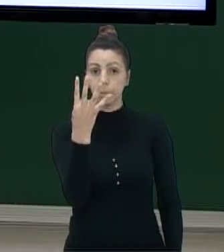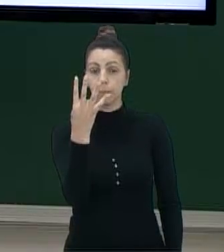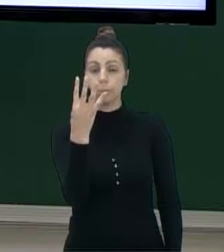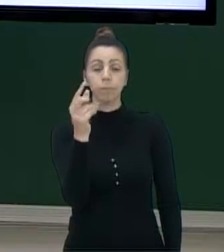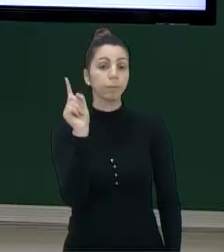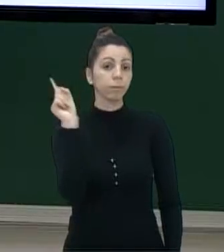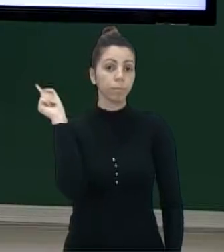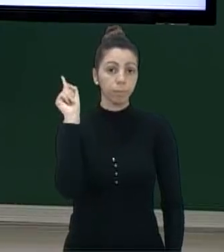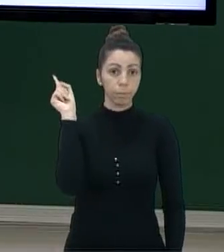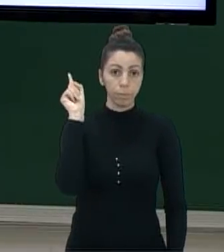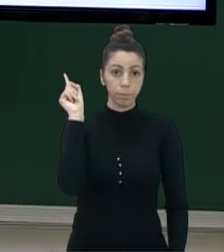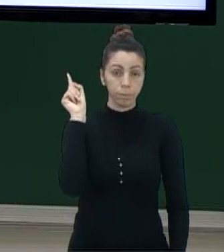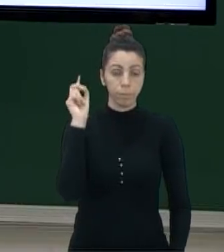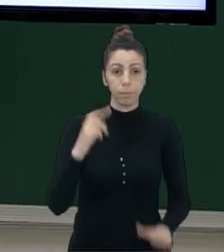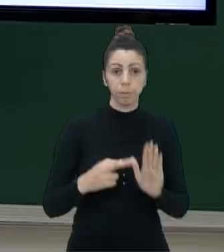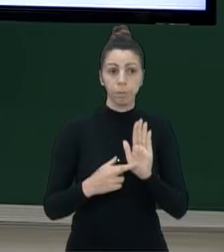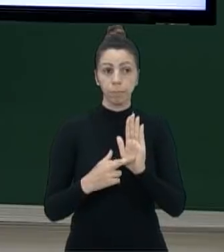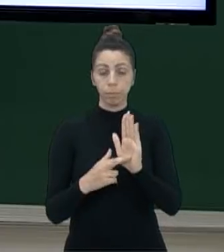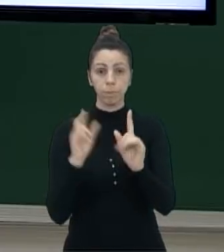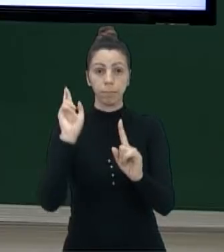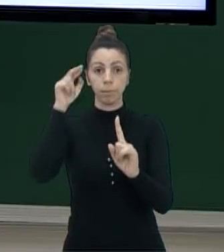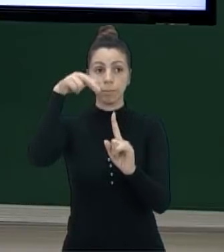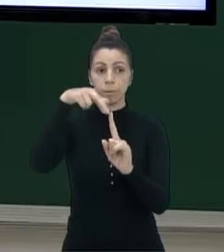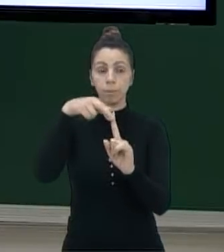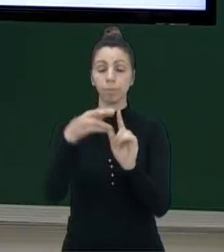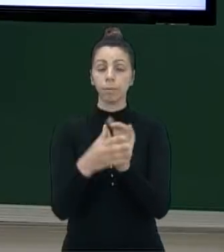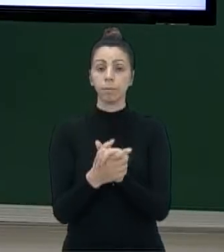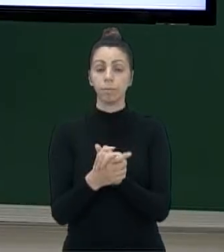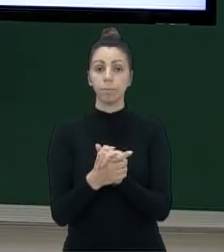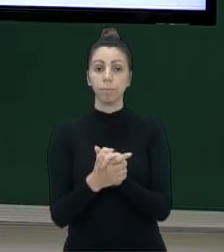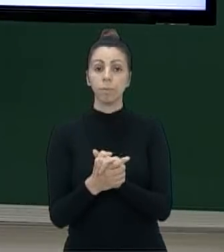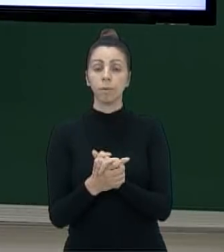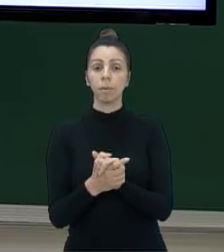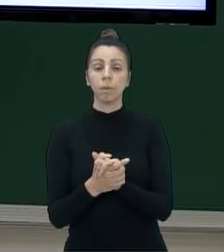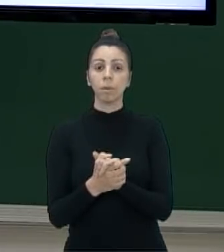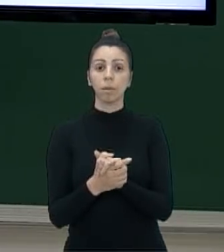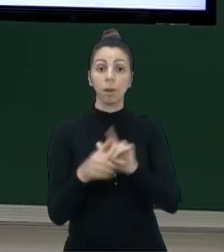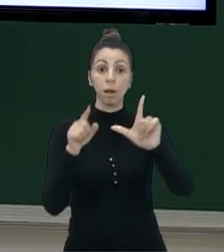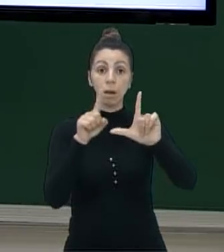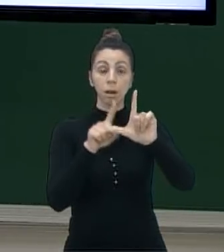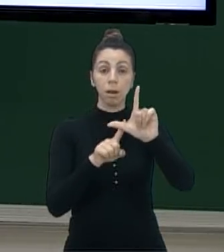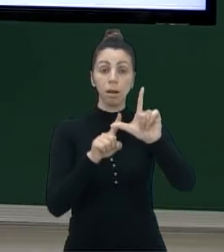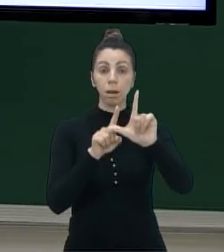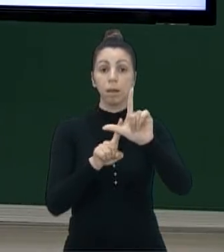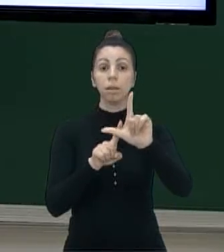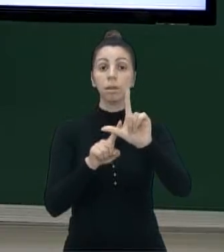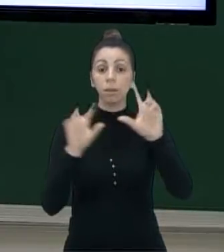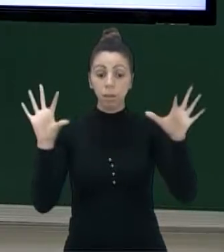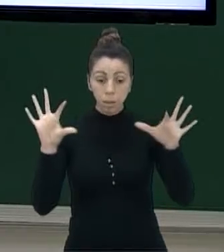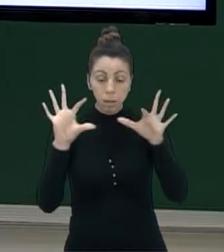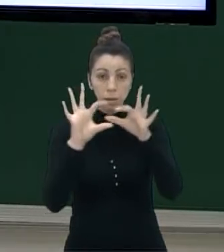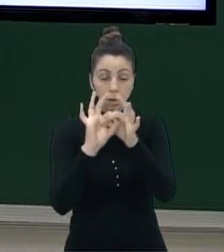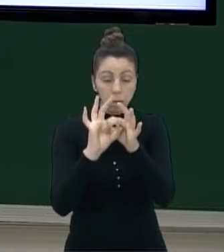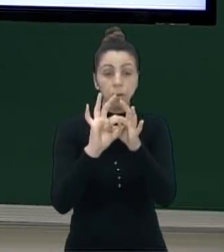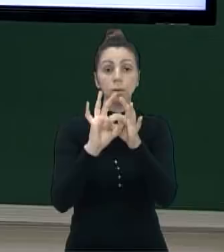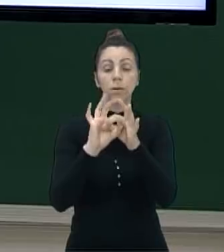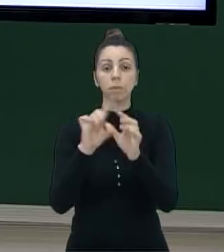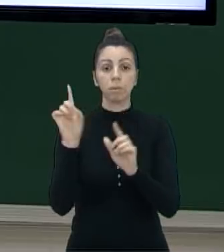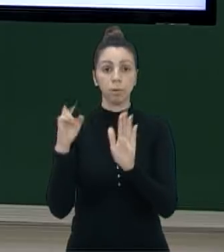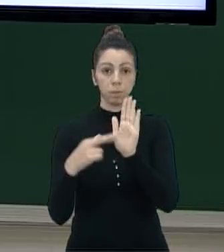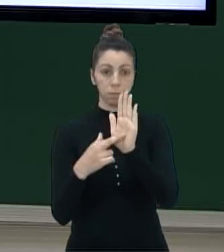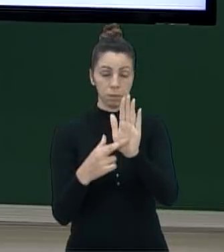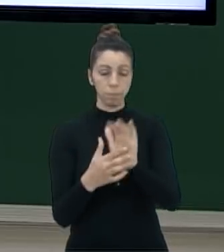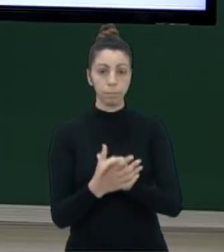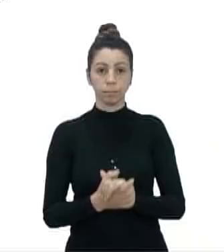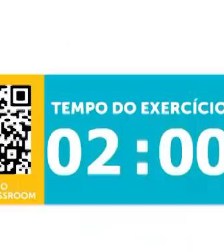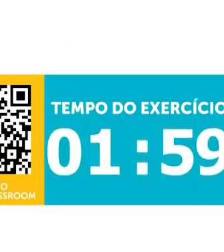desse ponto referencial, qual letra corresponde com esse ponto referencial. Ok? Um tempo para tentar